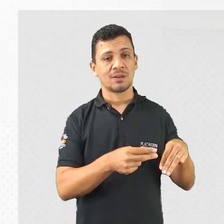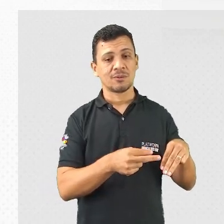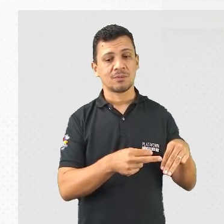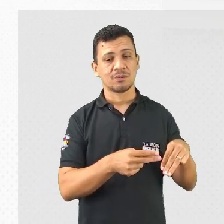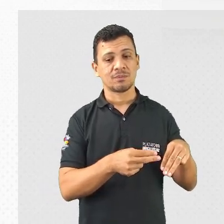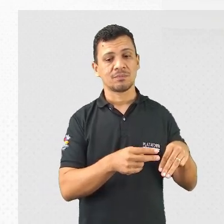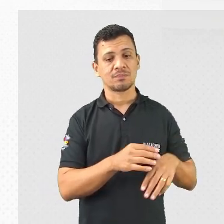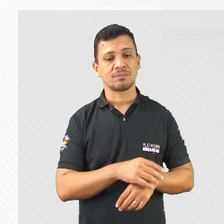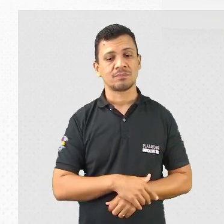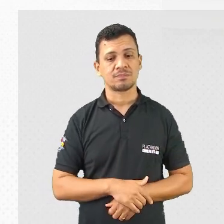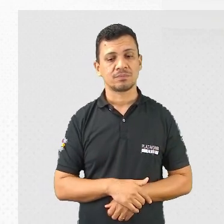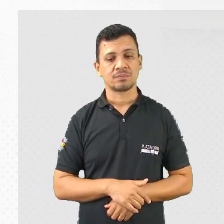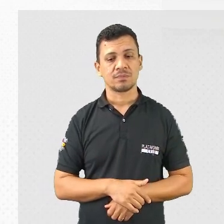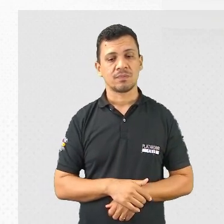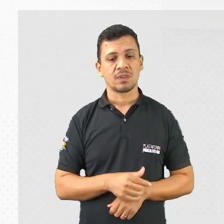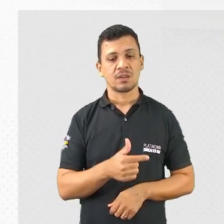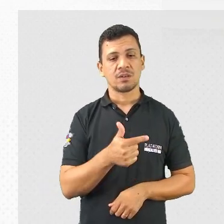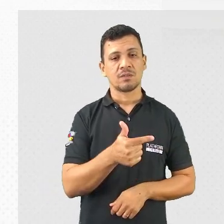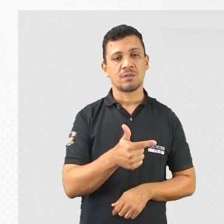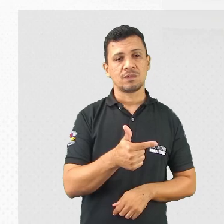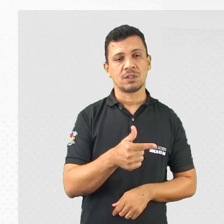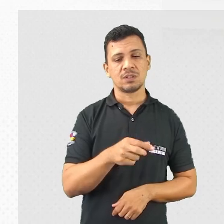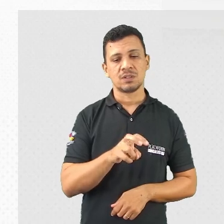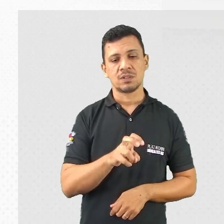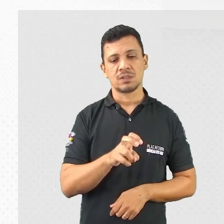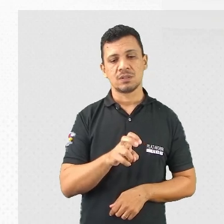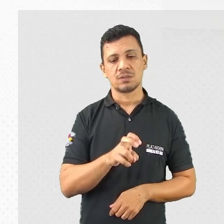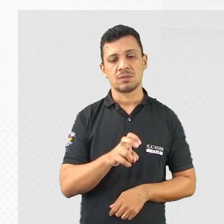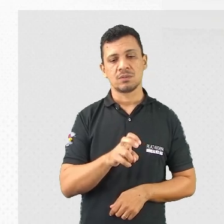igual a dar